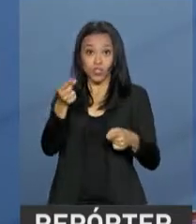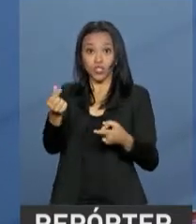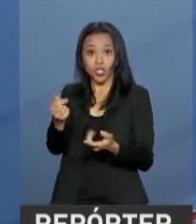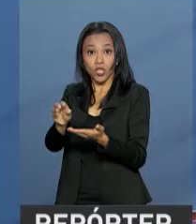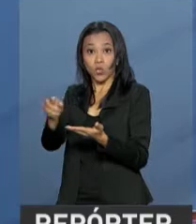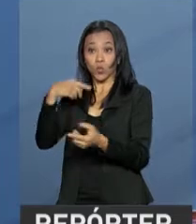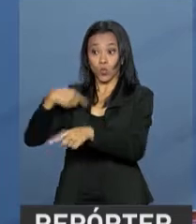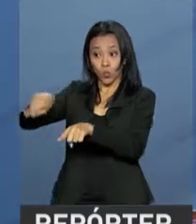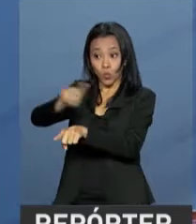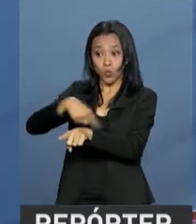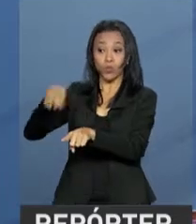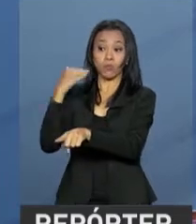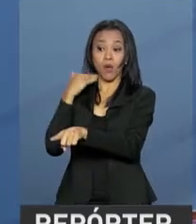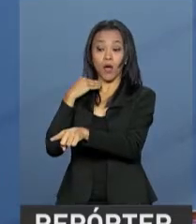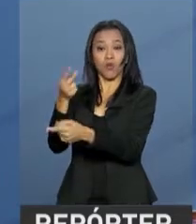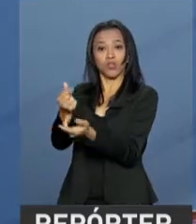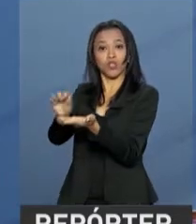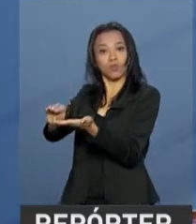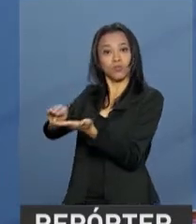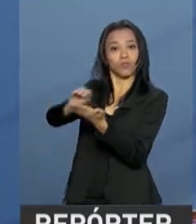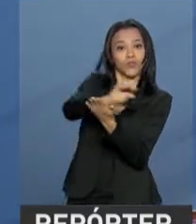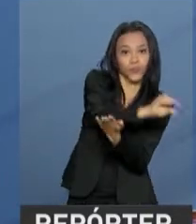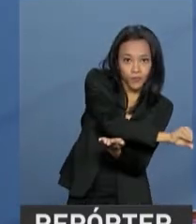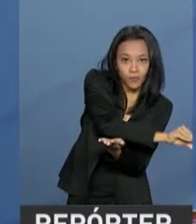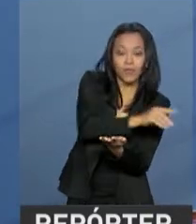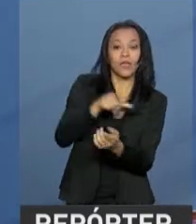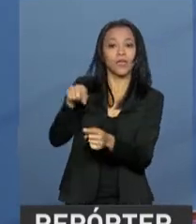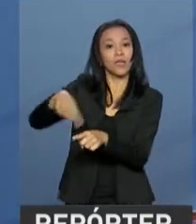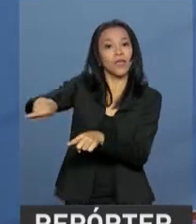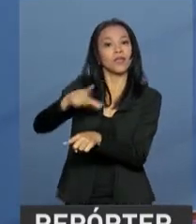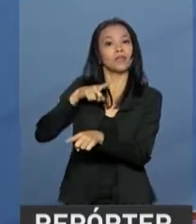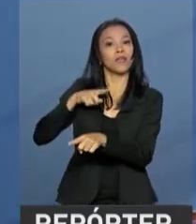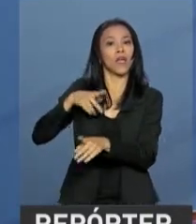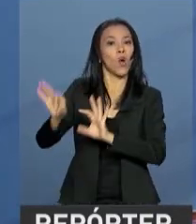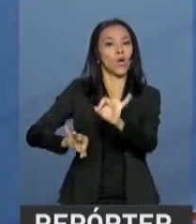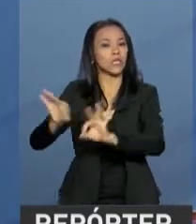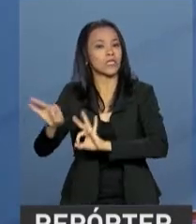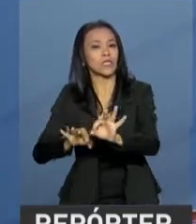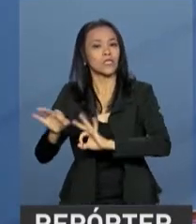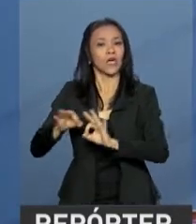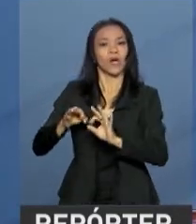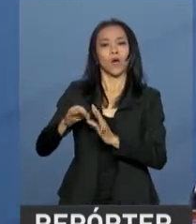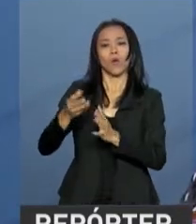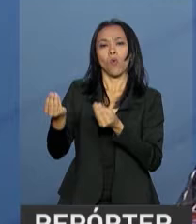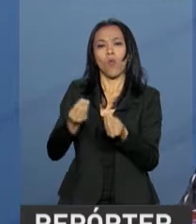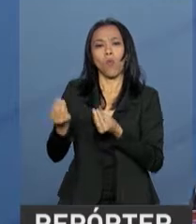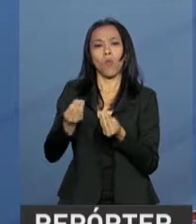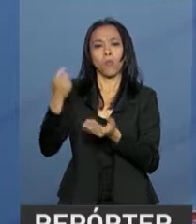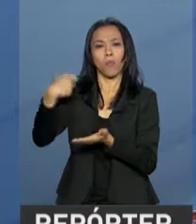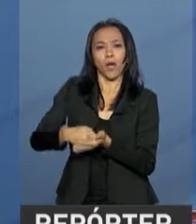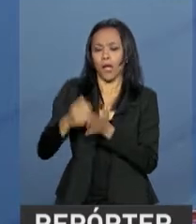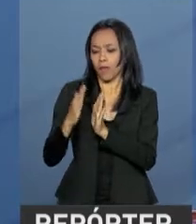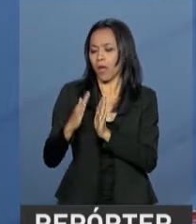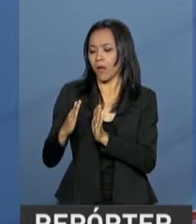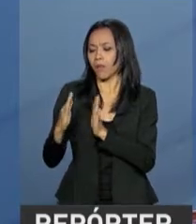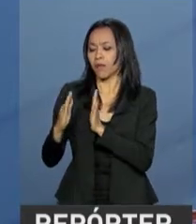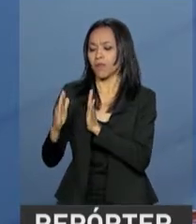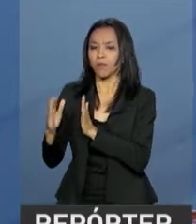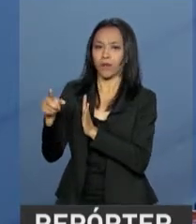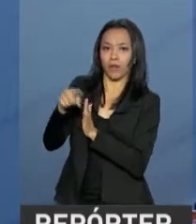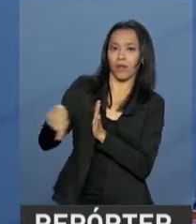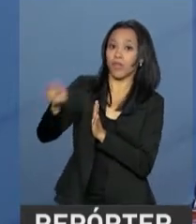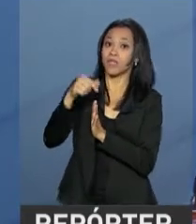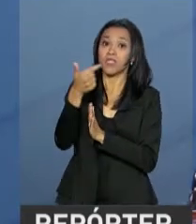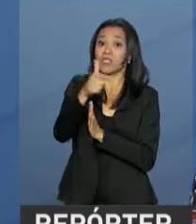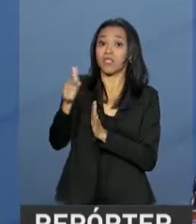instituições financeiras tenham segurança e planejamento para aportar esses recursos têm sem qualquer tipo de